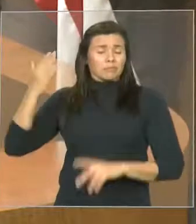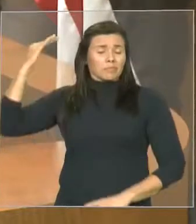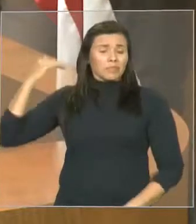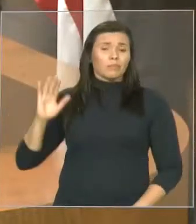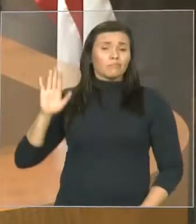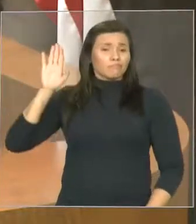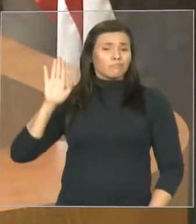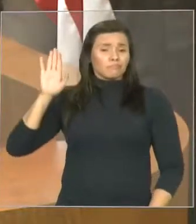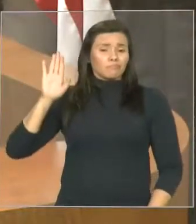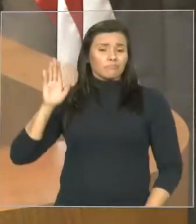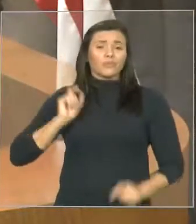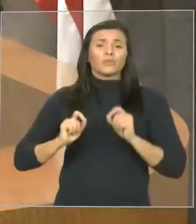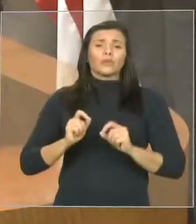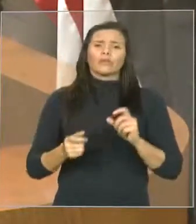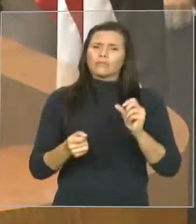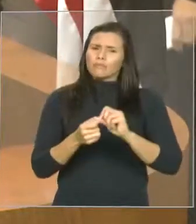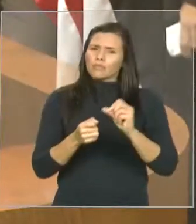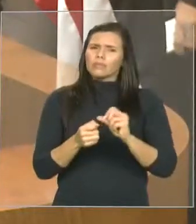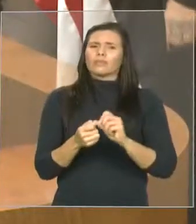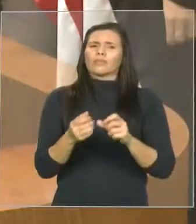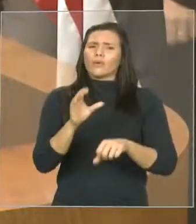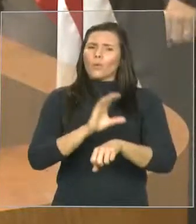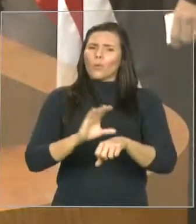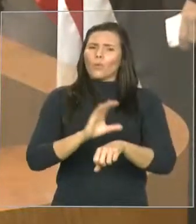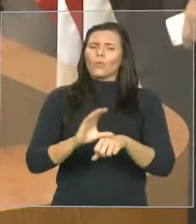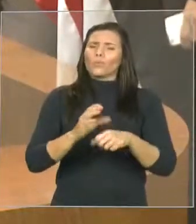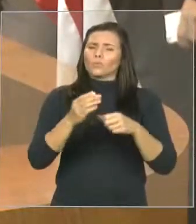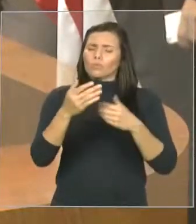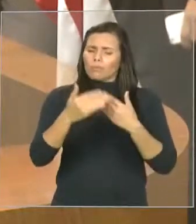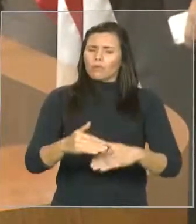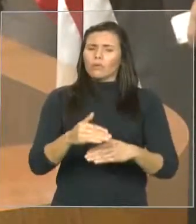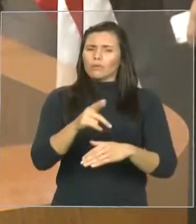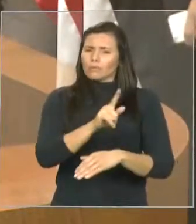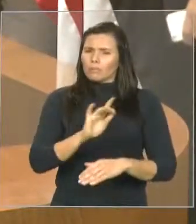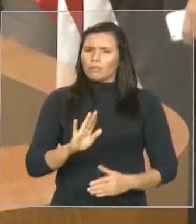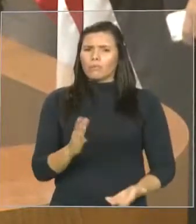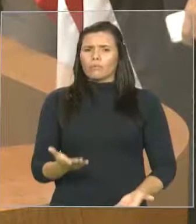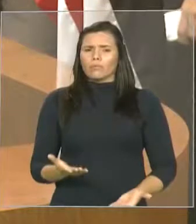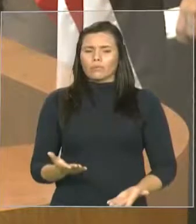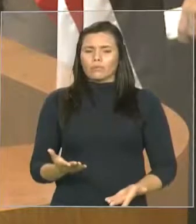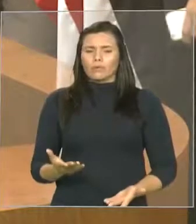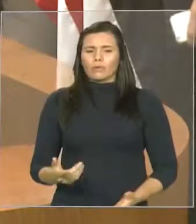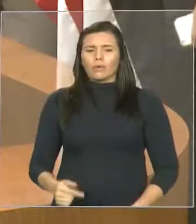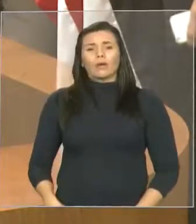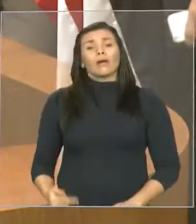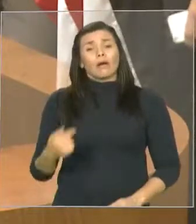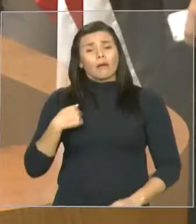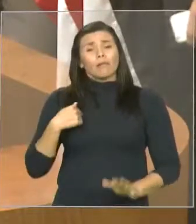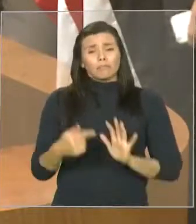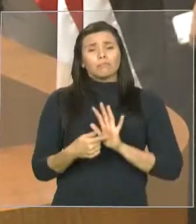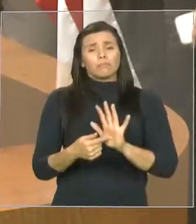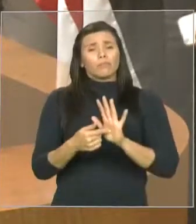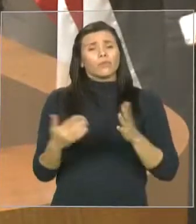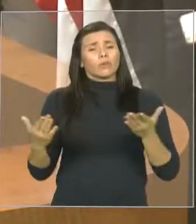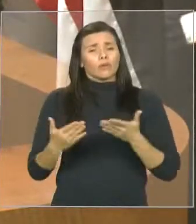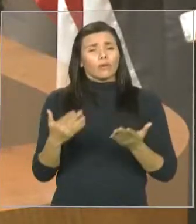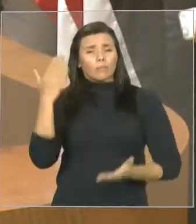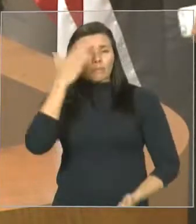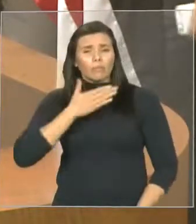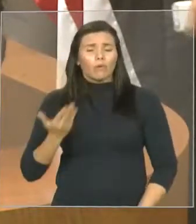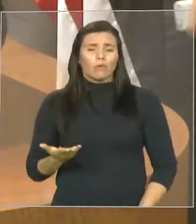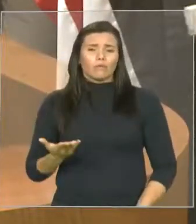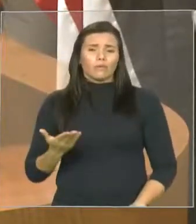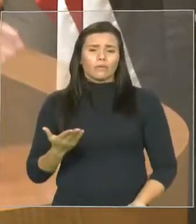concurso público. Está aqui a prova que ele teria, na prática, de realizar um concurso público para preencher essas